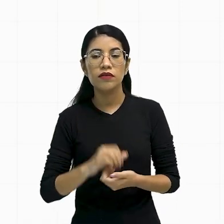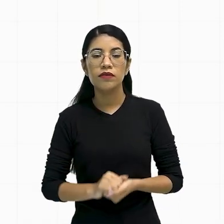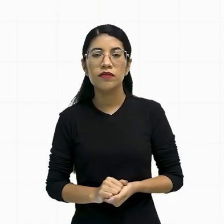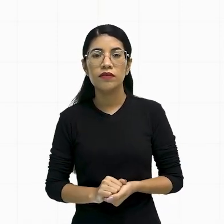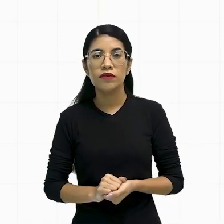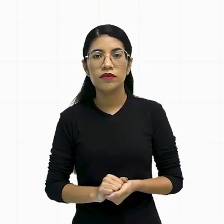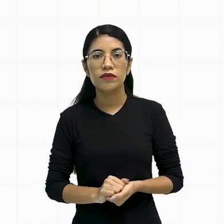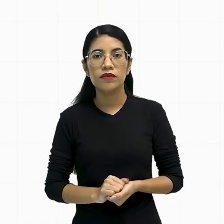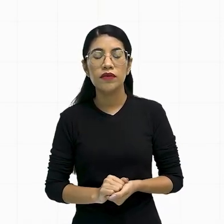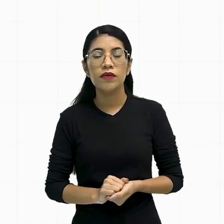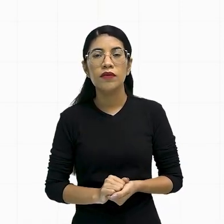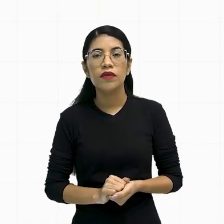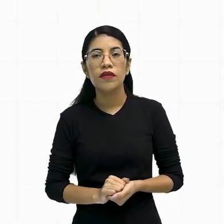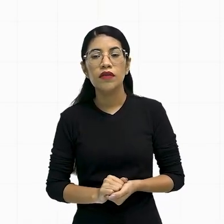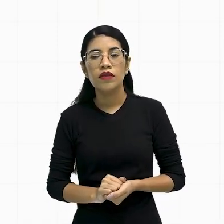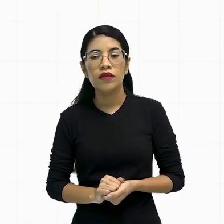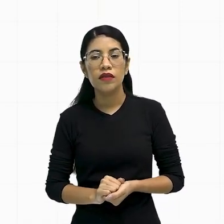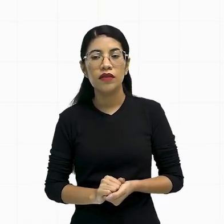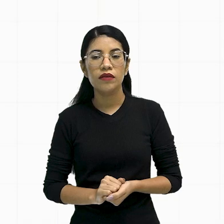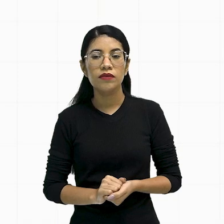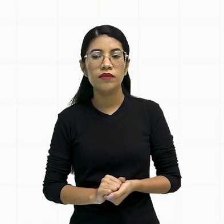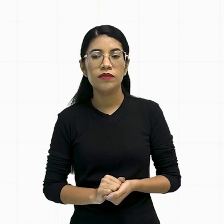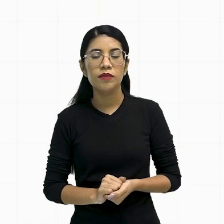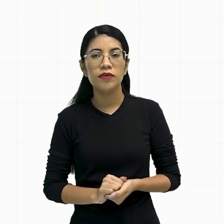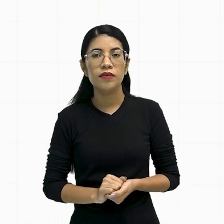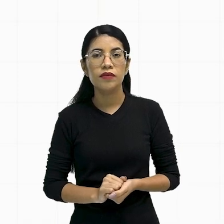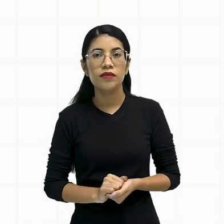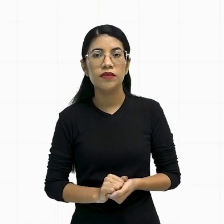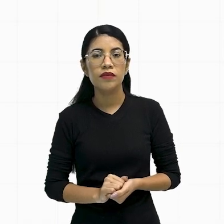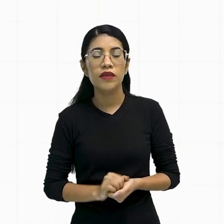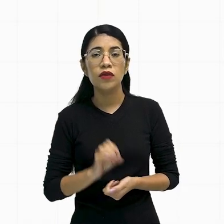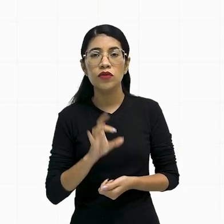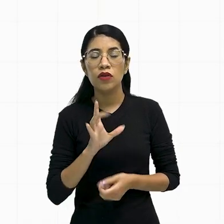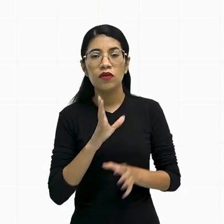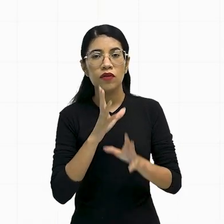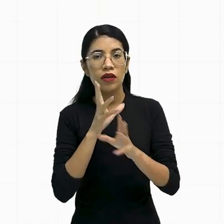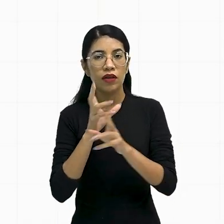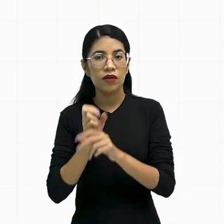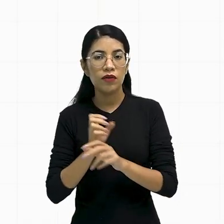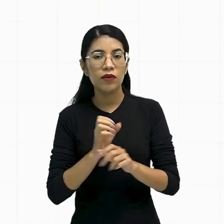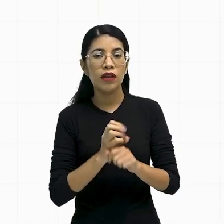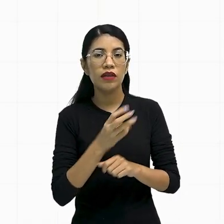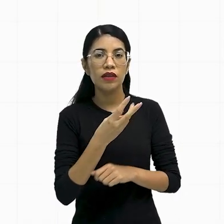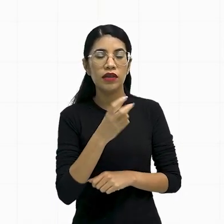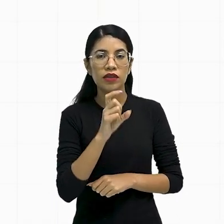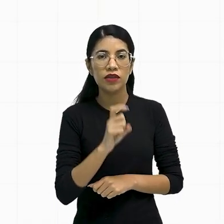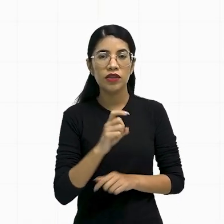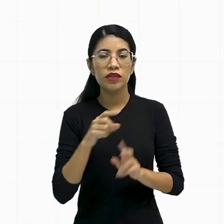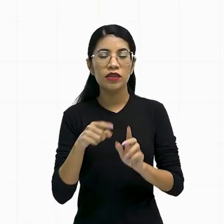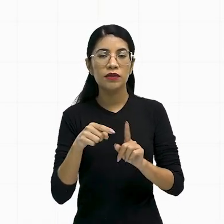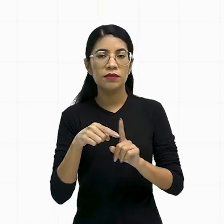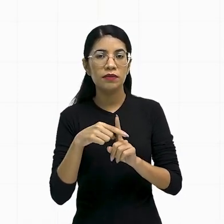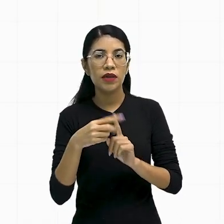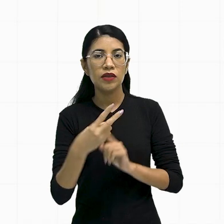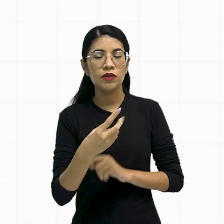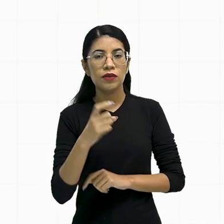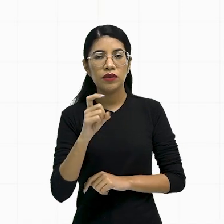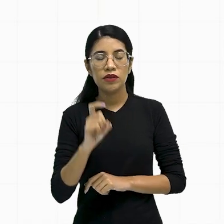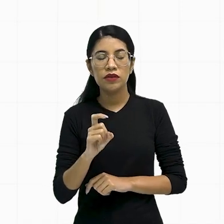tudo bem? 55 graus. Aí basta eu fazer o somatório aqui, 3x mais